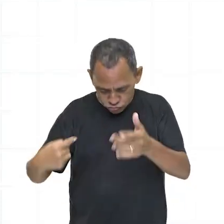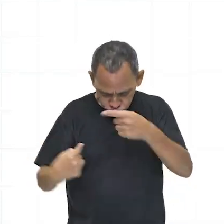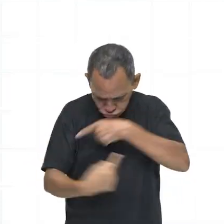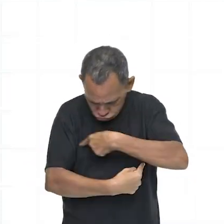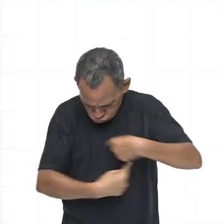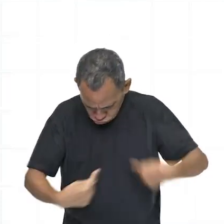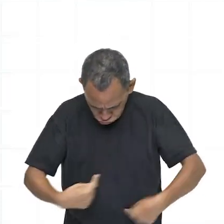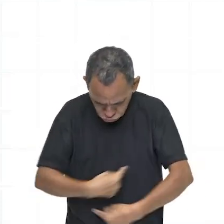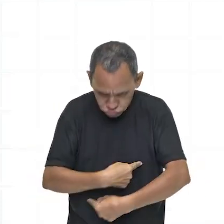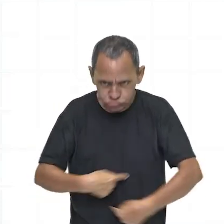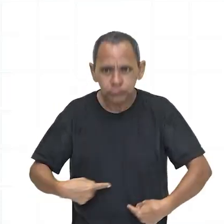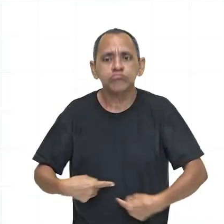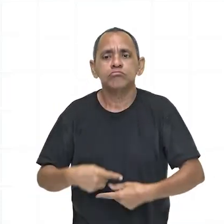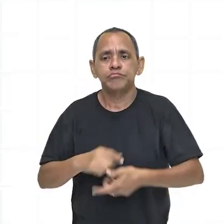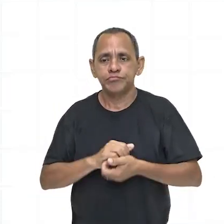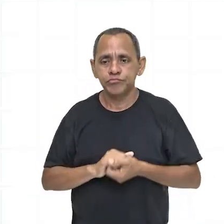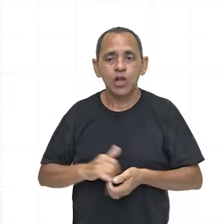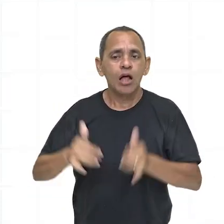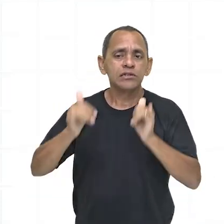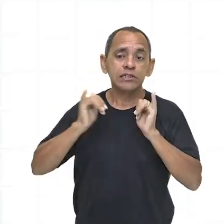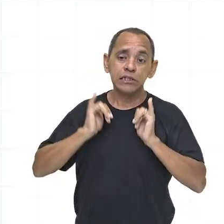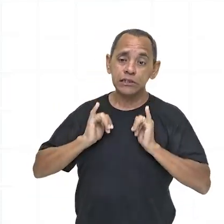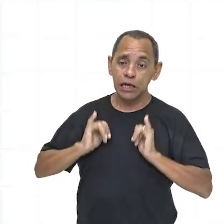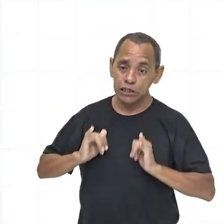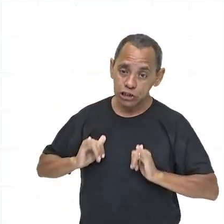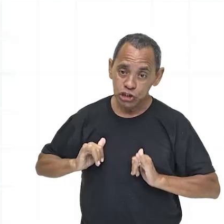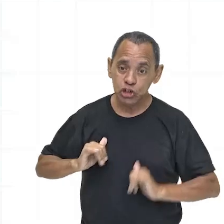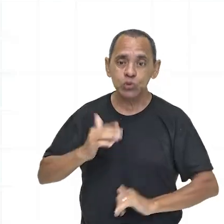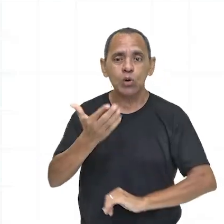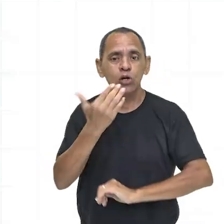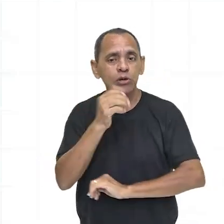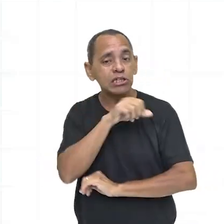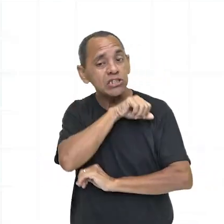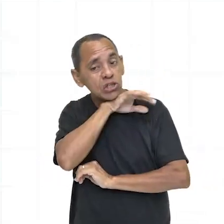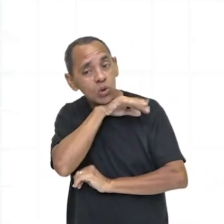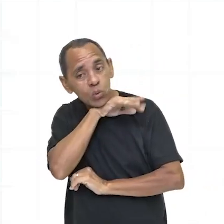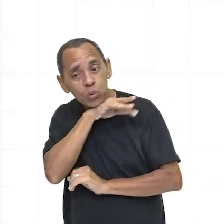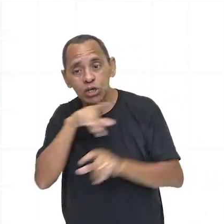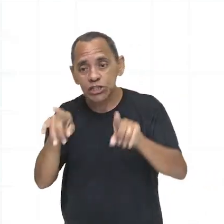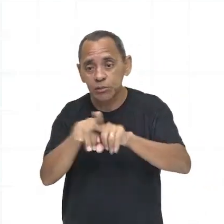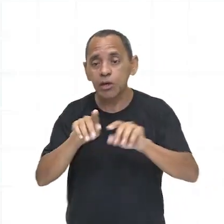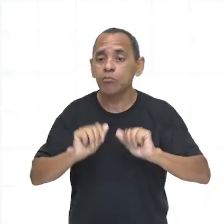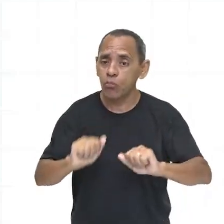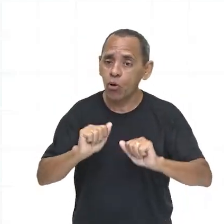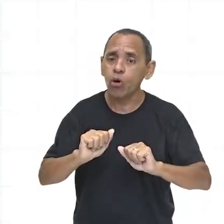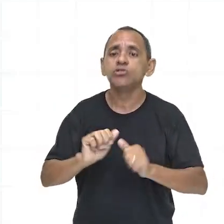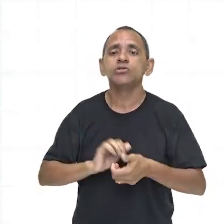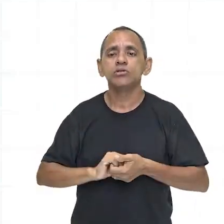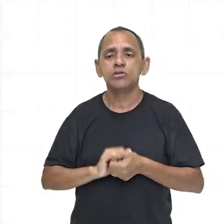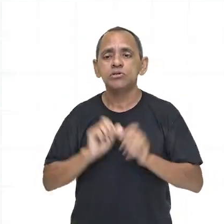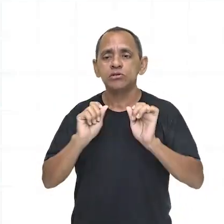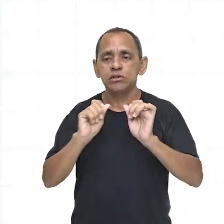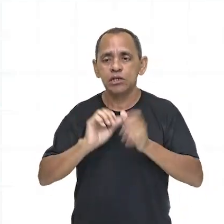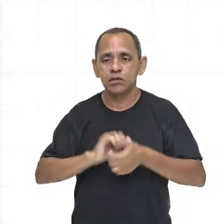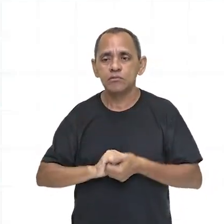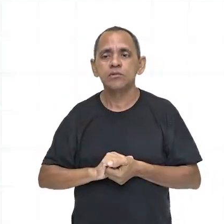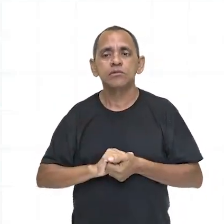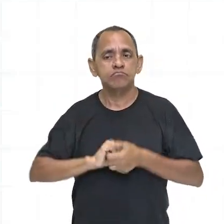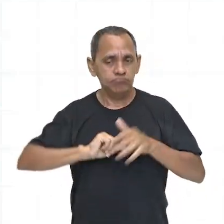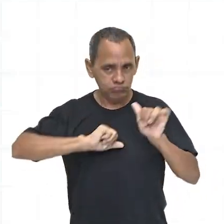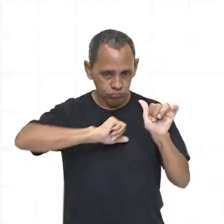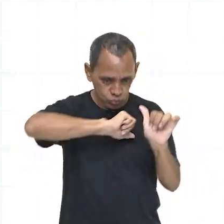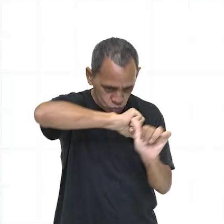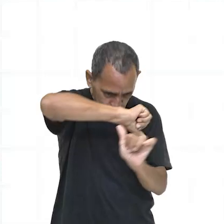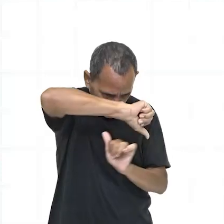sedentarismo, pelos maus hábitos alimentares. Ele pode ser revertido desde que você mude